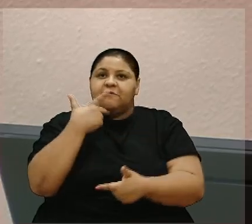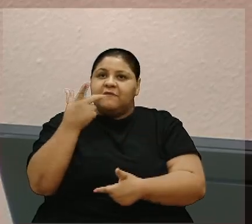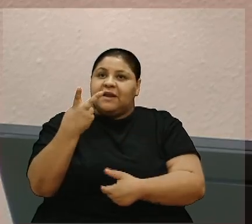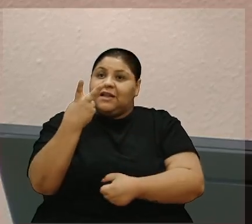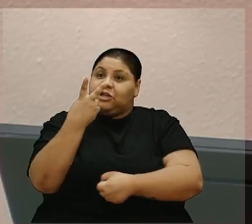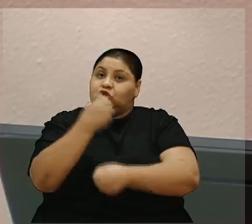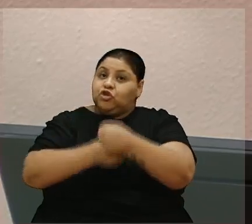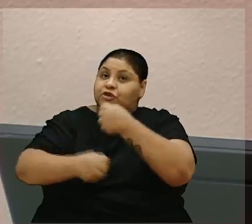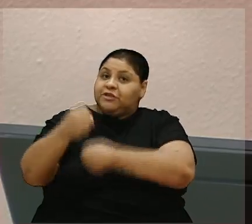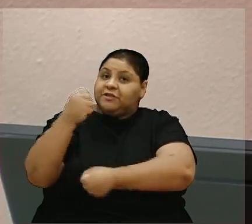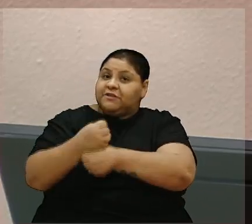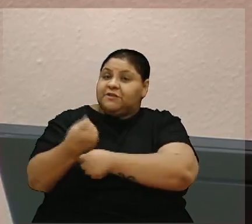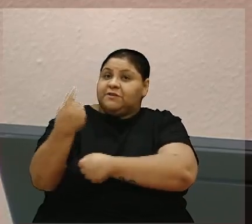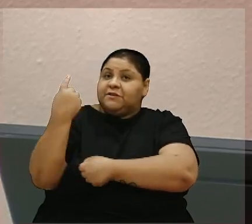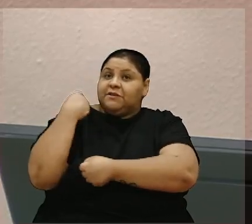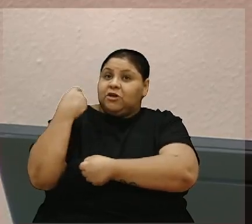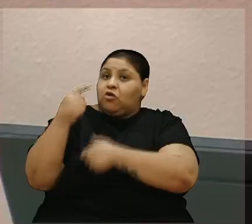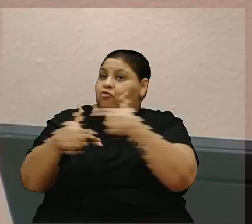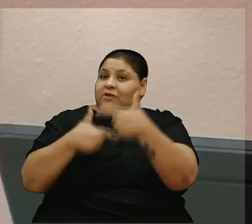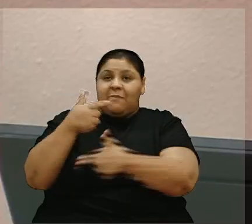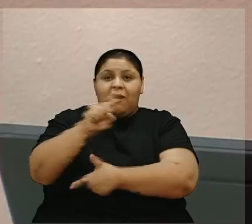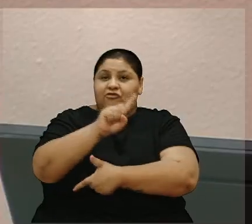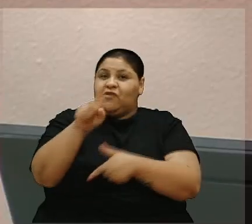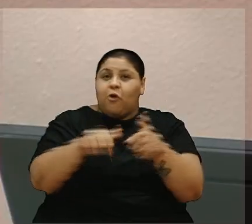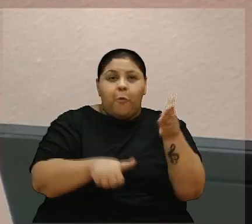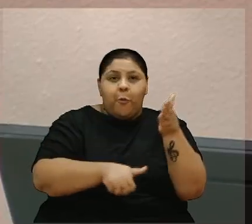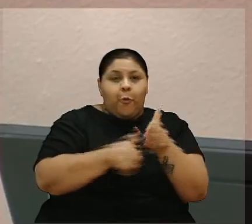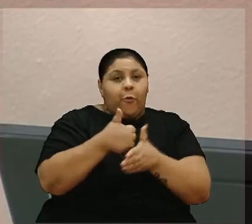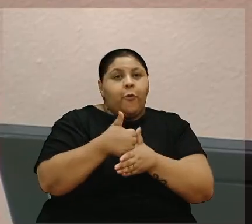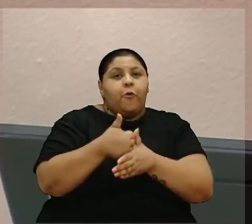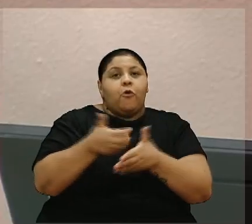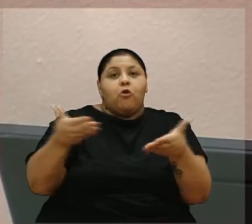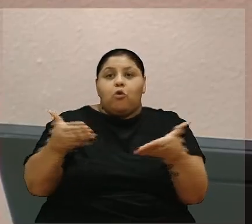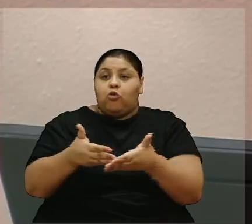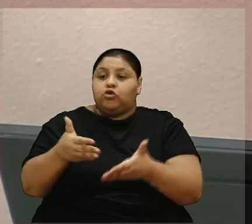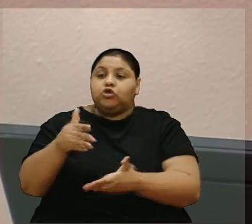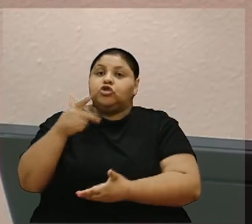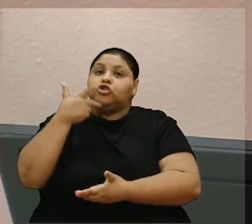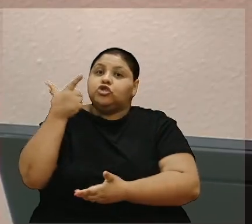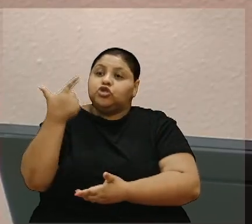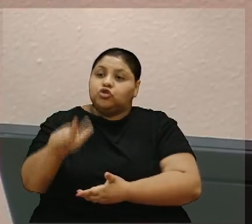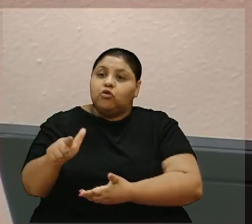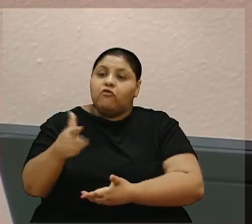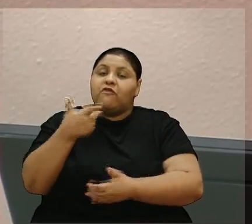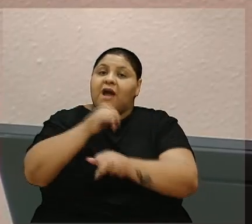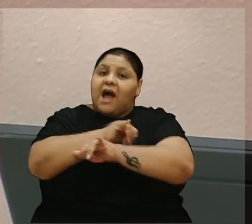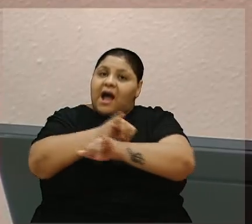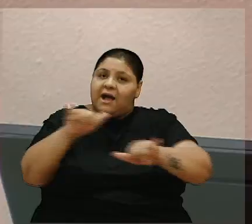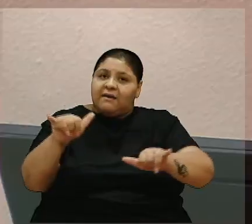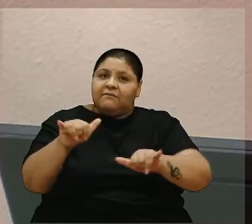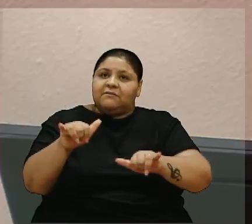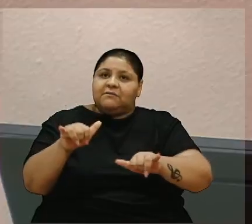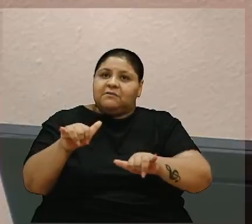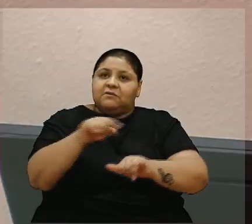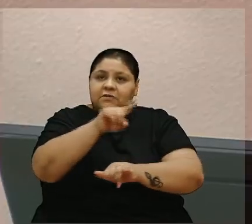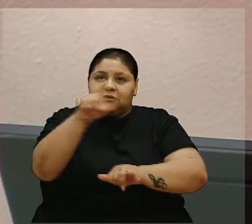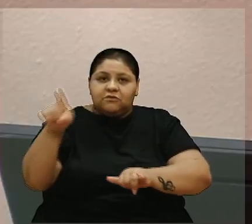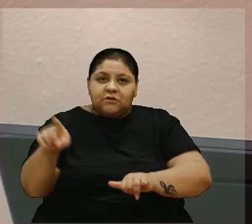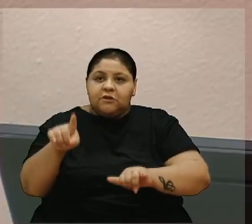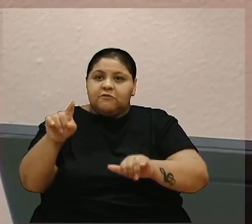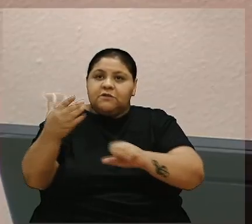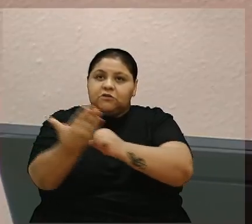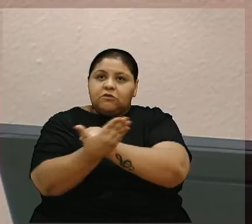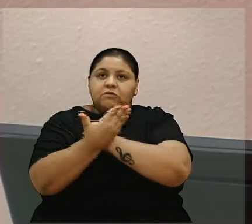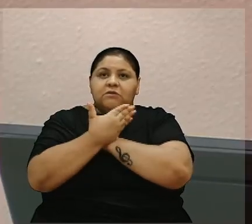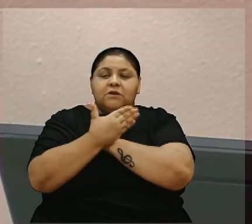anos atrás, as condições não melhoraram e a gente está vindo nessa casa avisar e que vocês nos